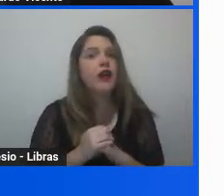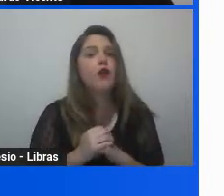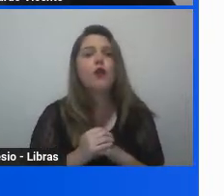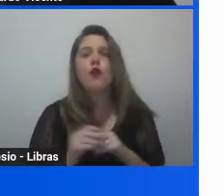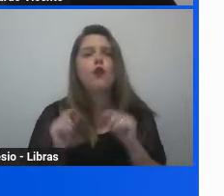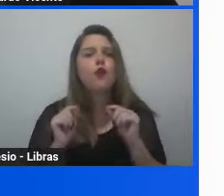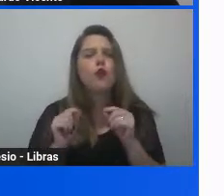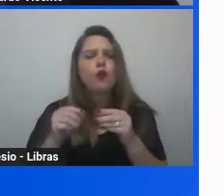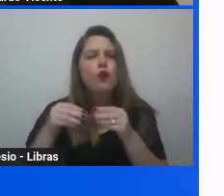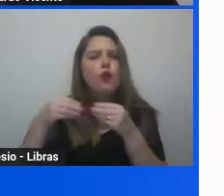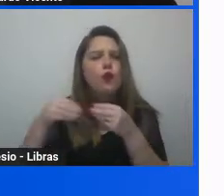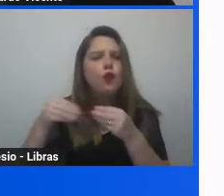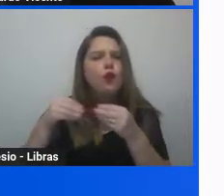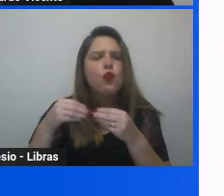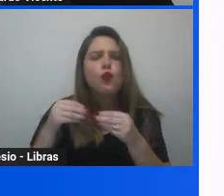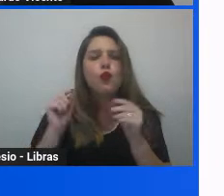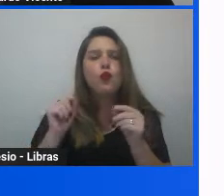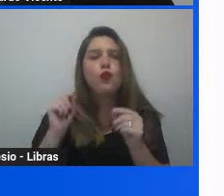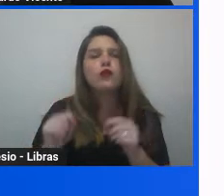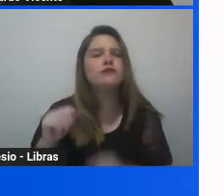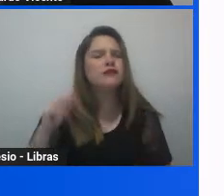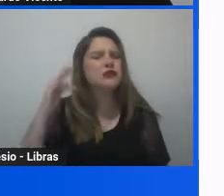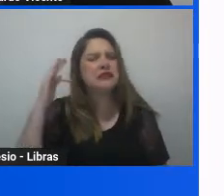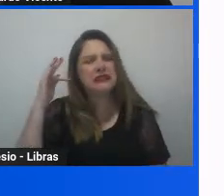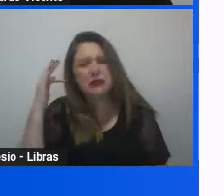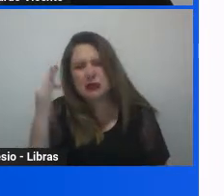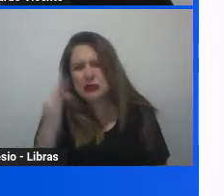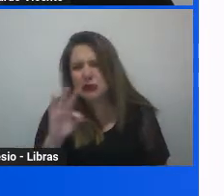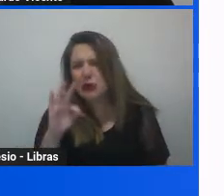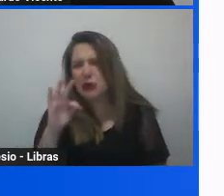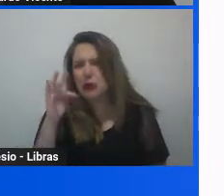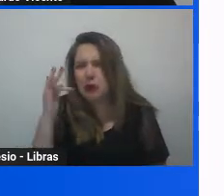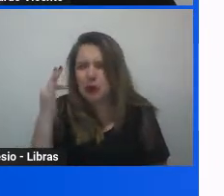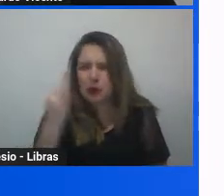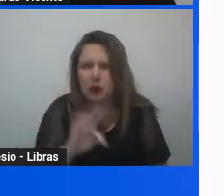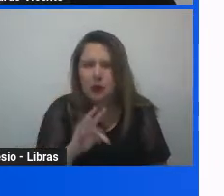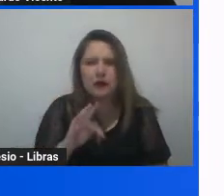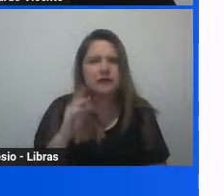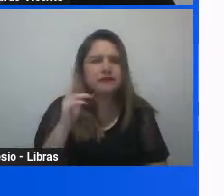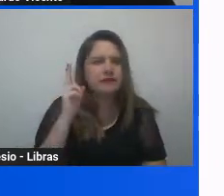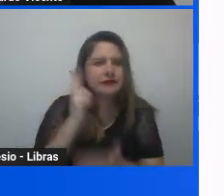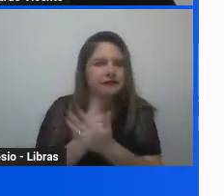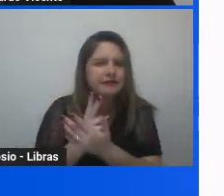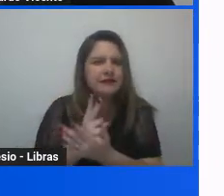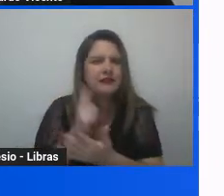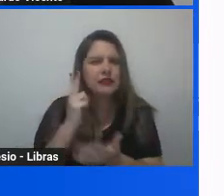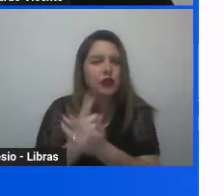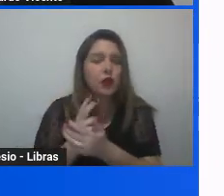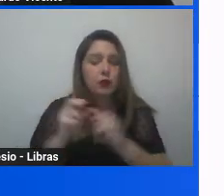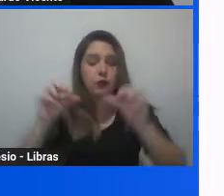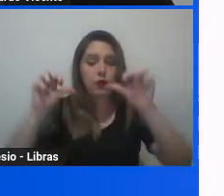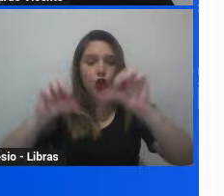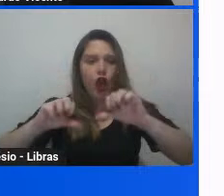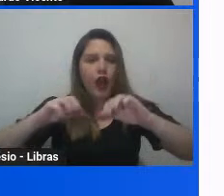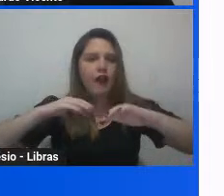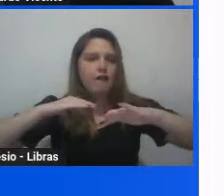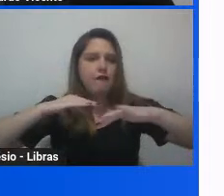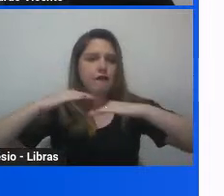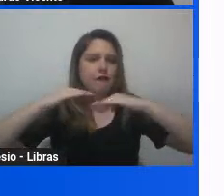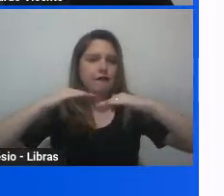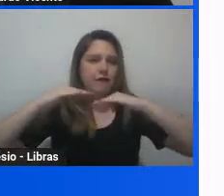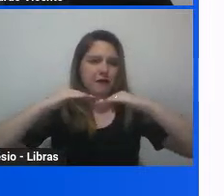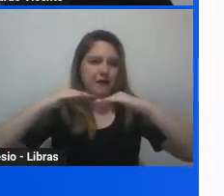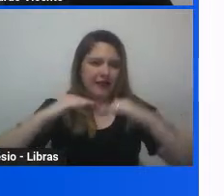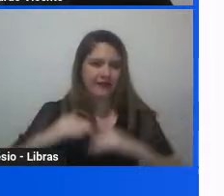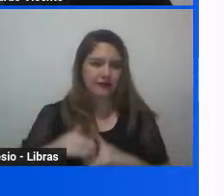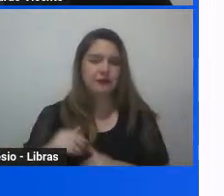quem fraturou tem muita dor, dor intensa, e tenta se movimentar, piora a dor quando